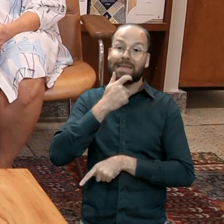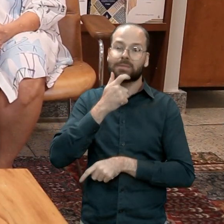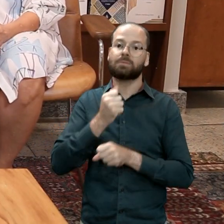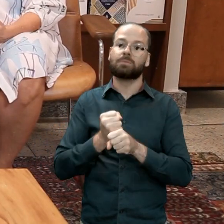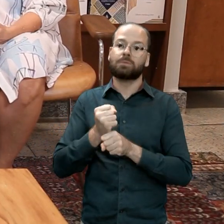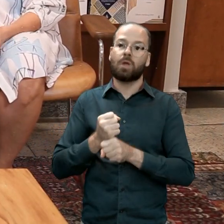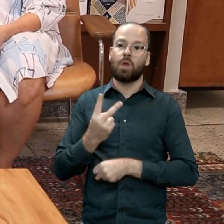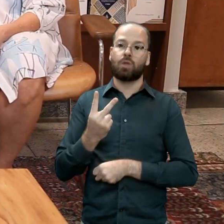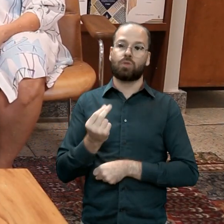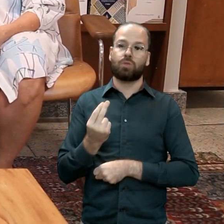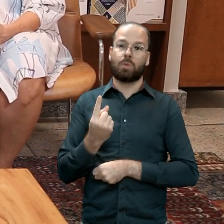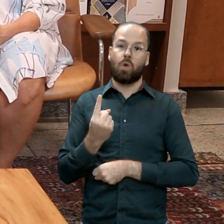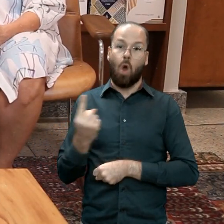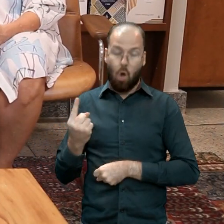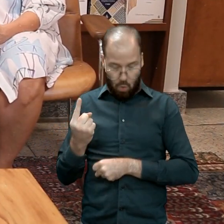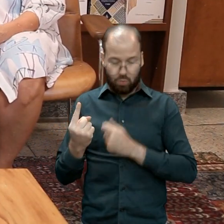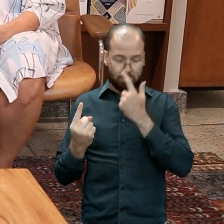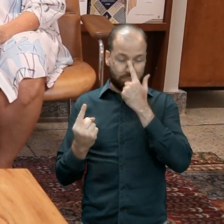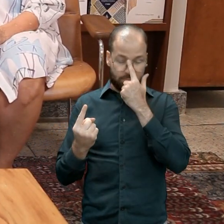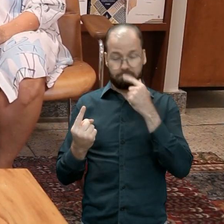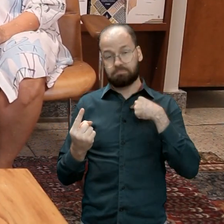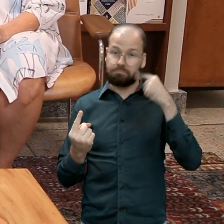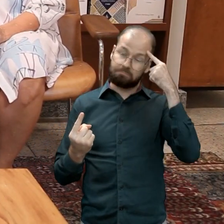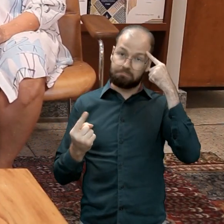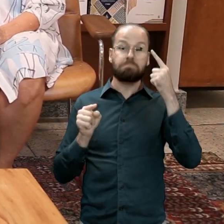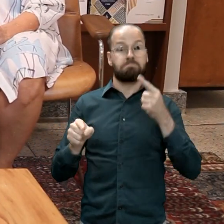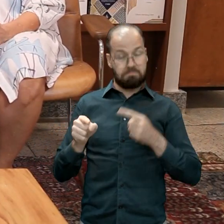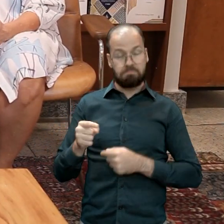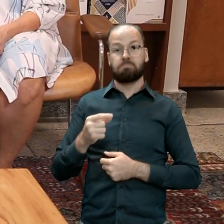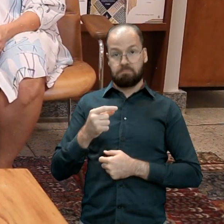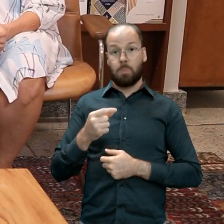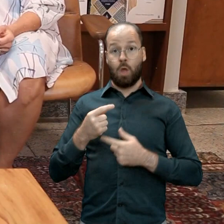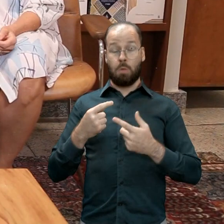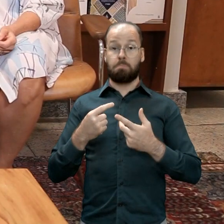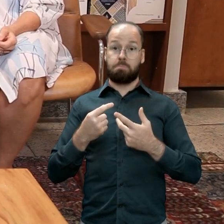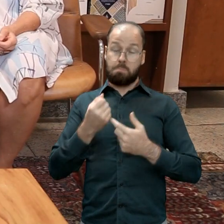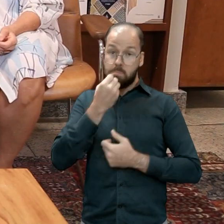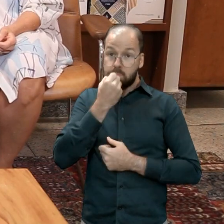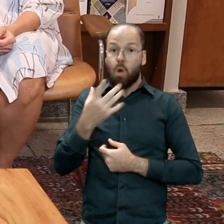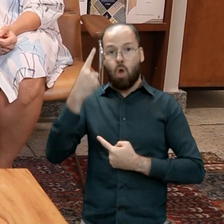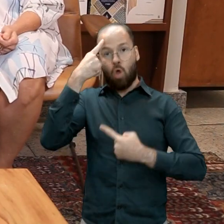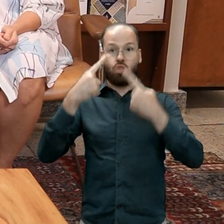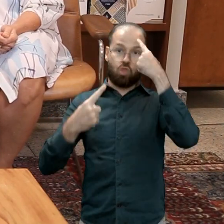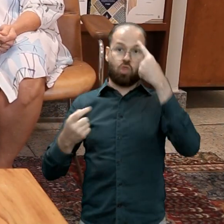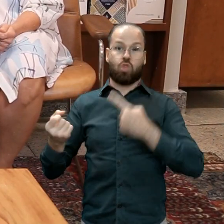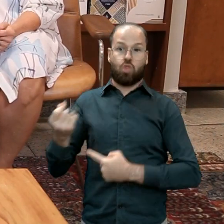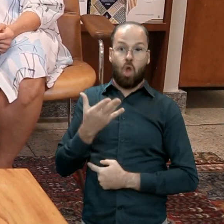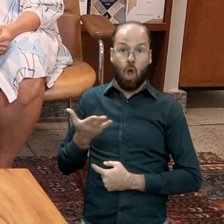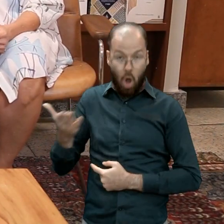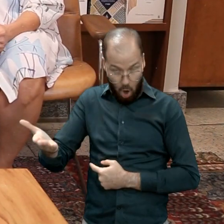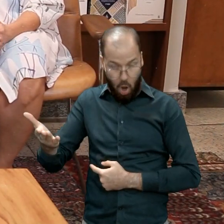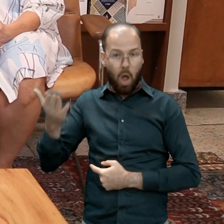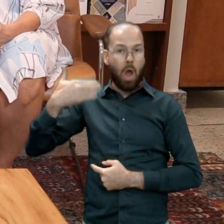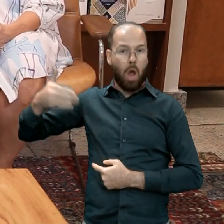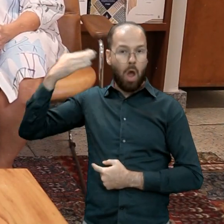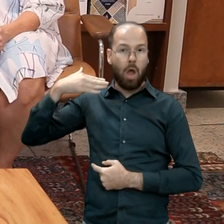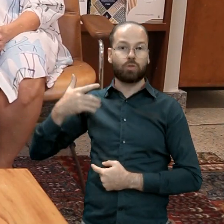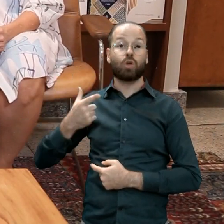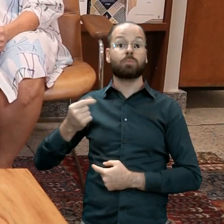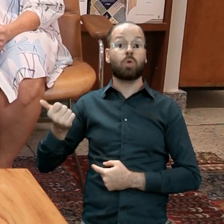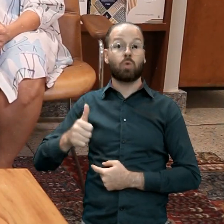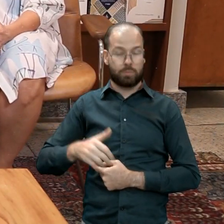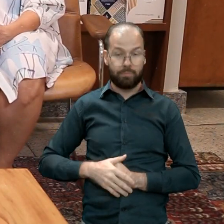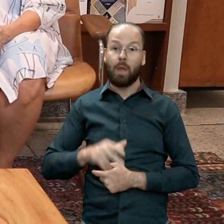pareceu uma iniciativa bastante inovadora. Professores e professores de